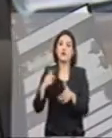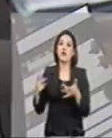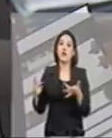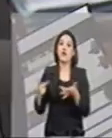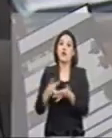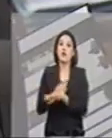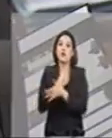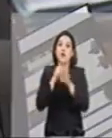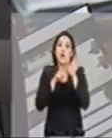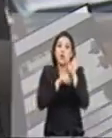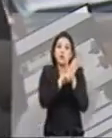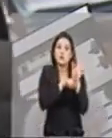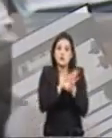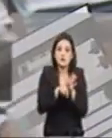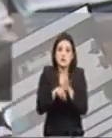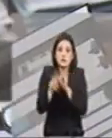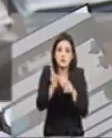varredura,